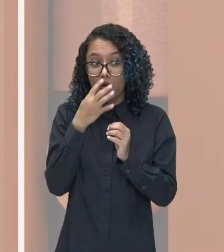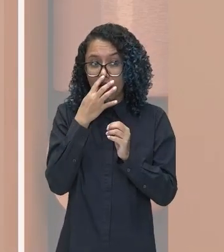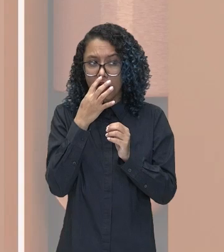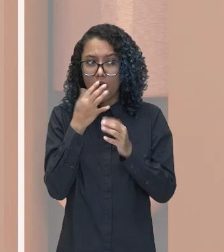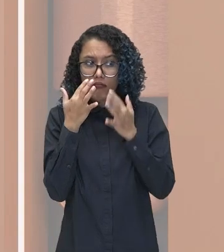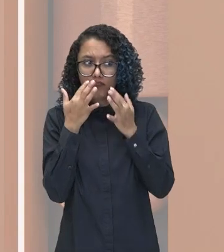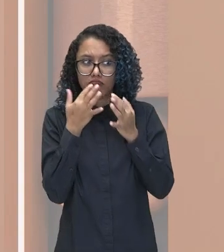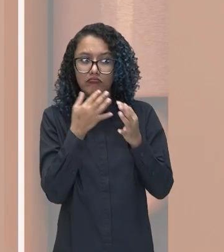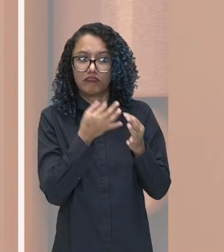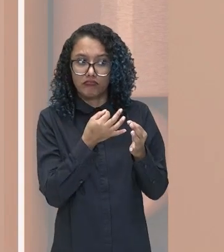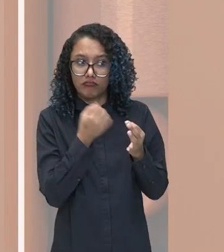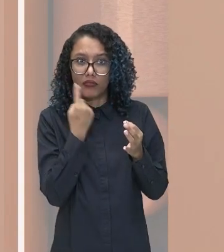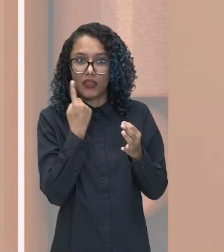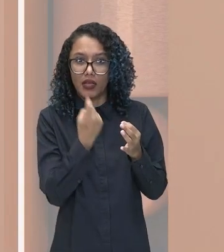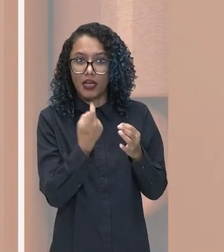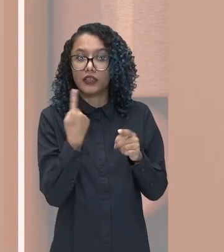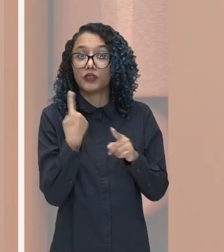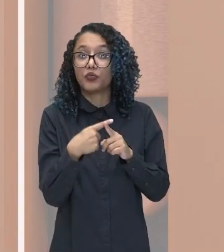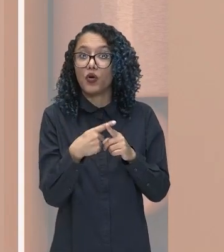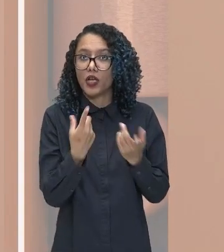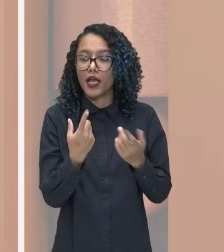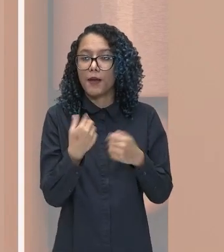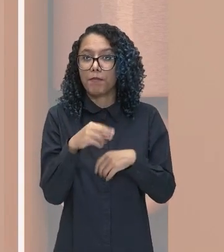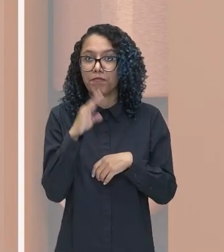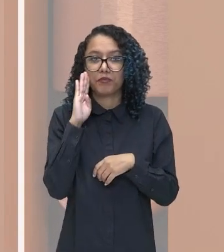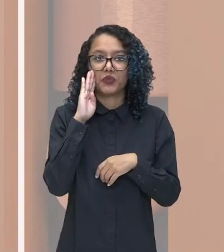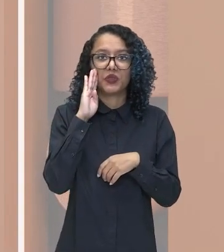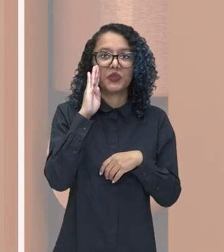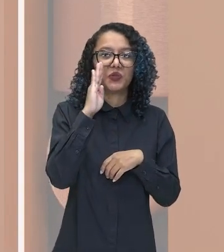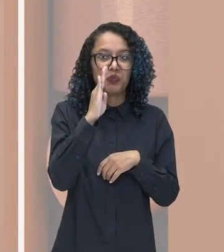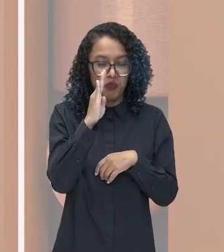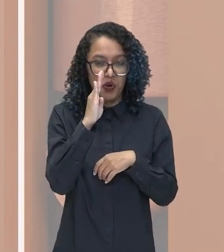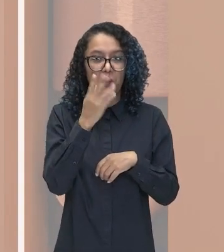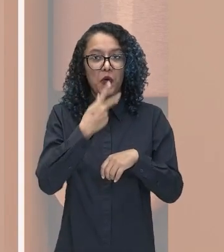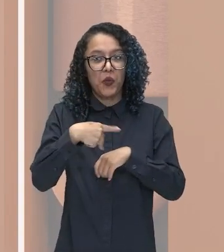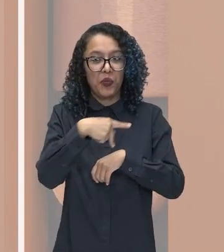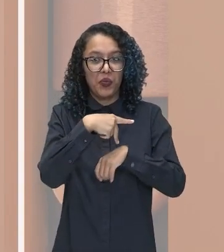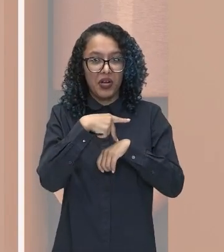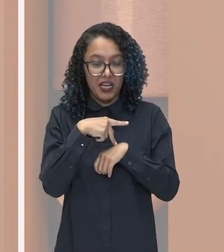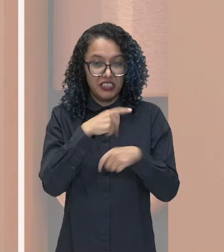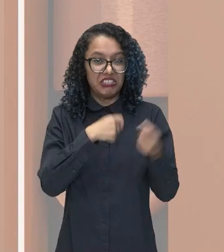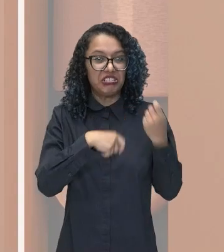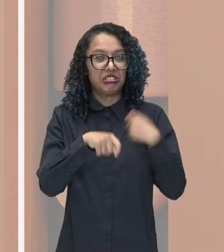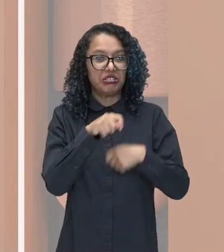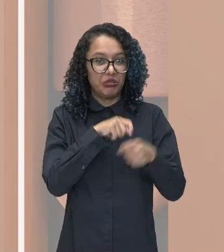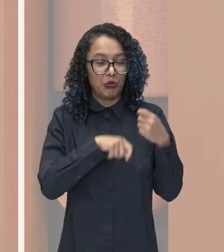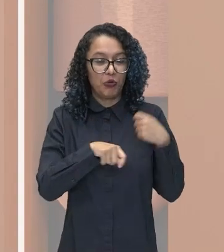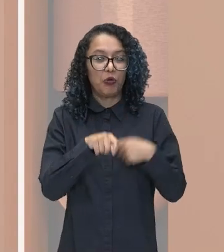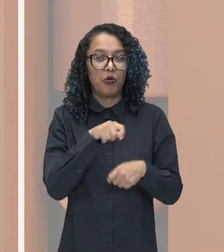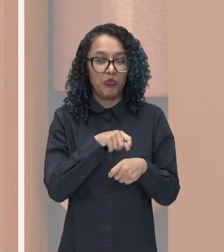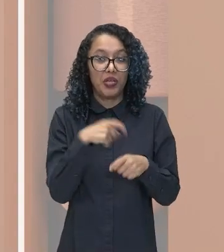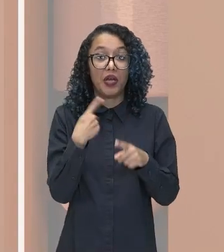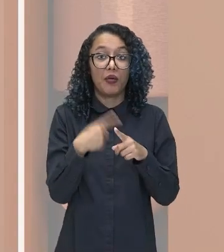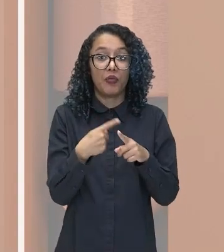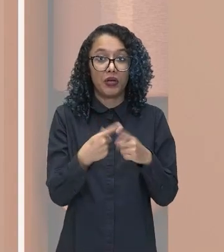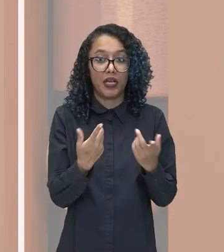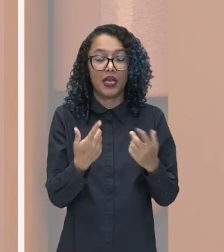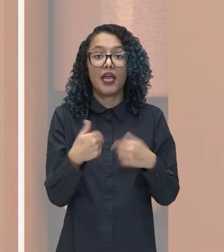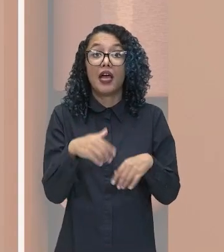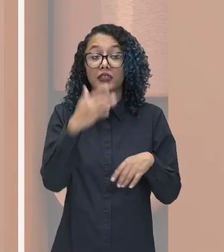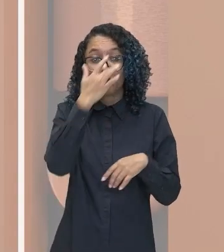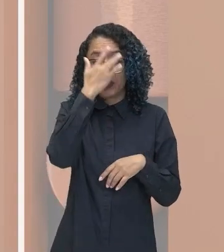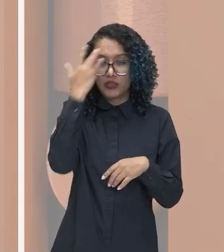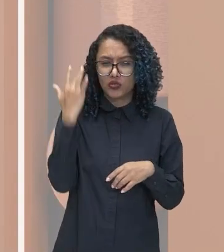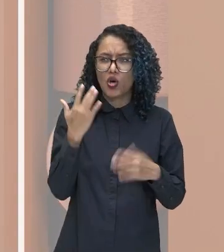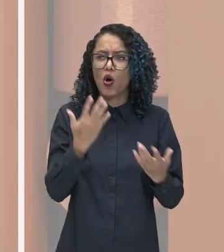potências econômicas, né, principalmente porque isso acaba chamando muito atenção, onde as pessoas elas vivem bem. Então,